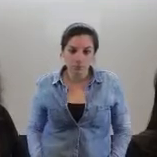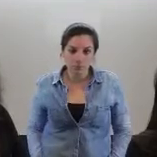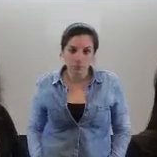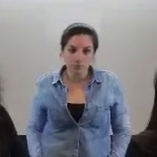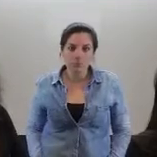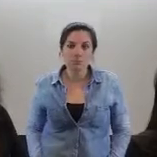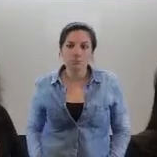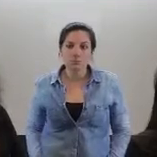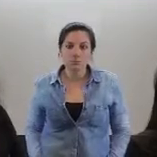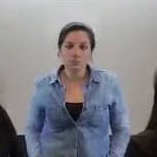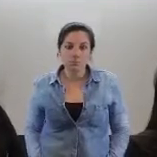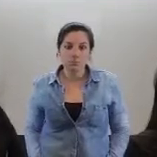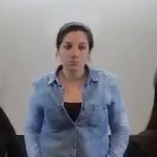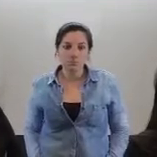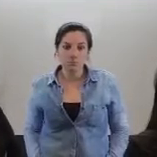visualizar esta norma.